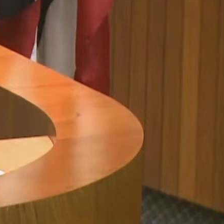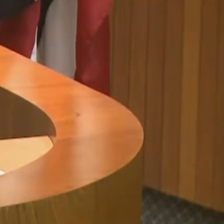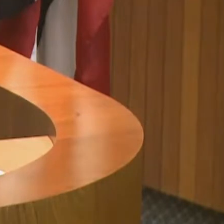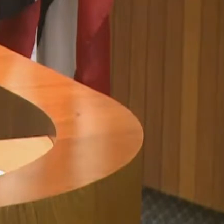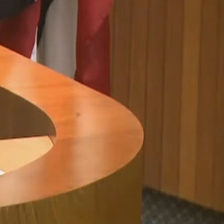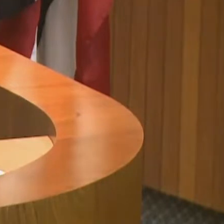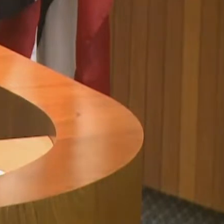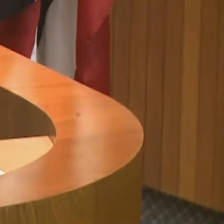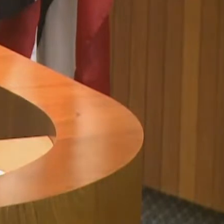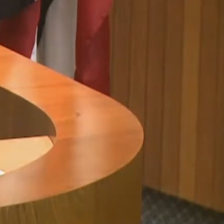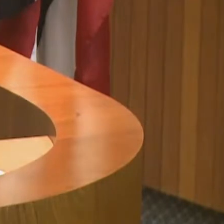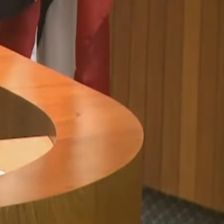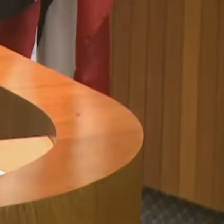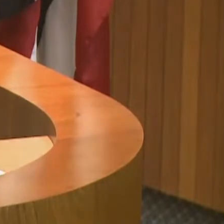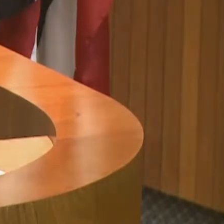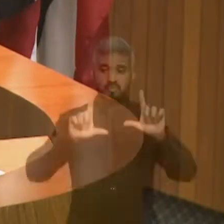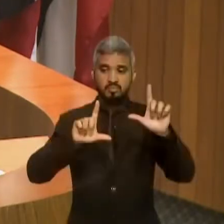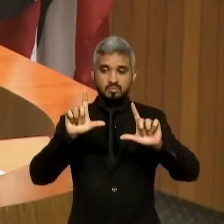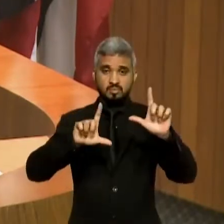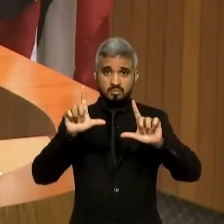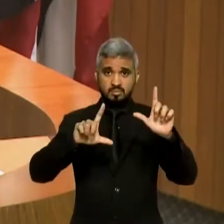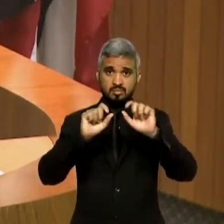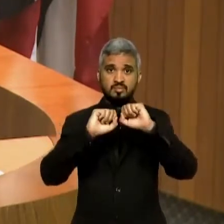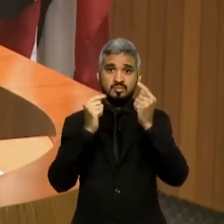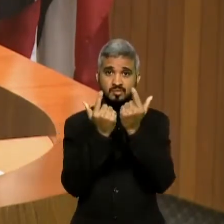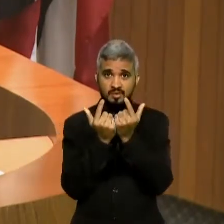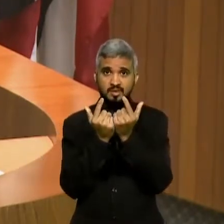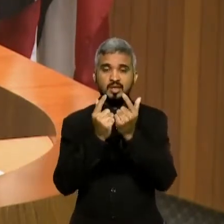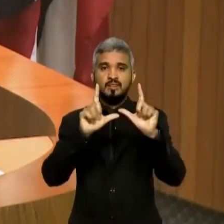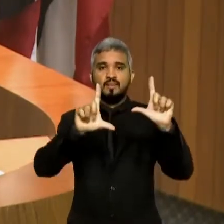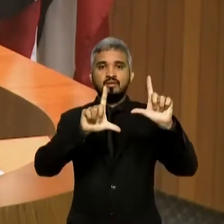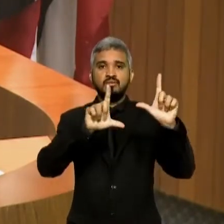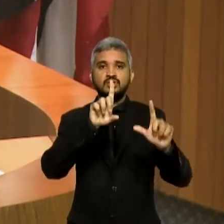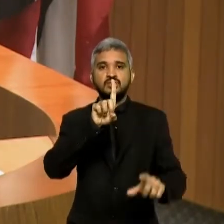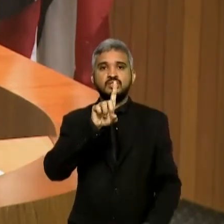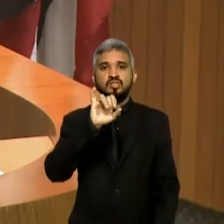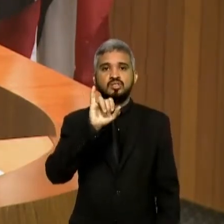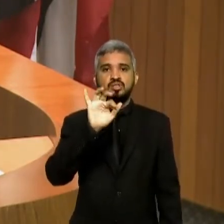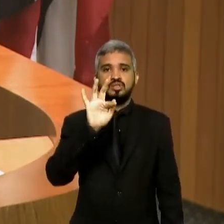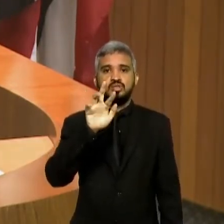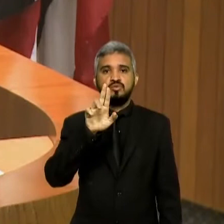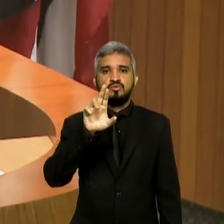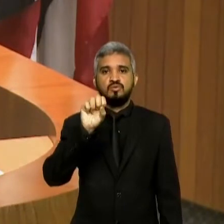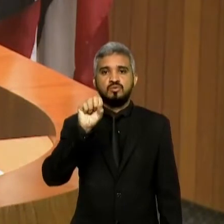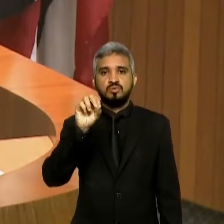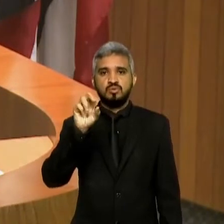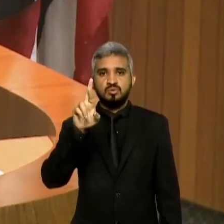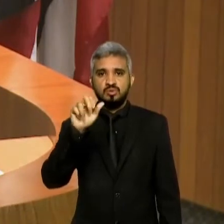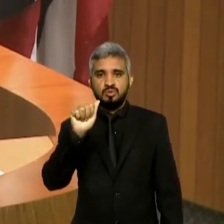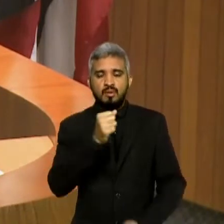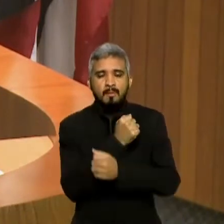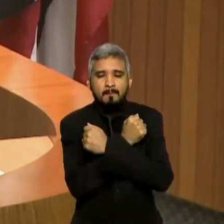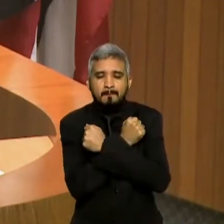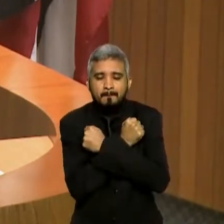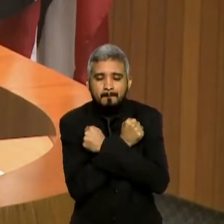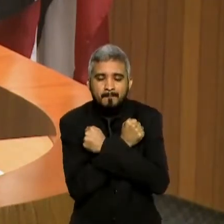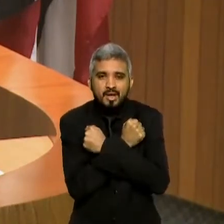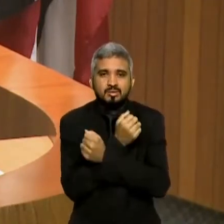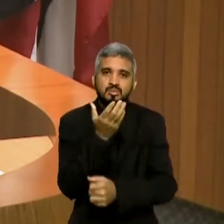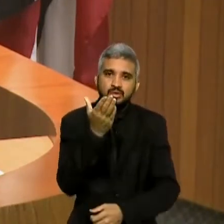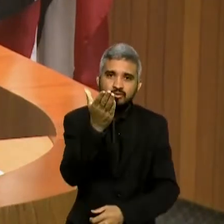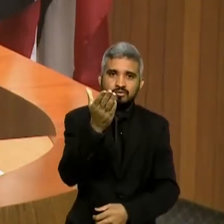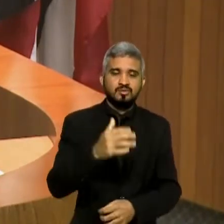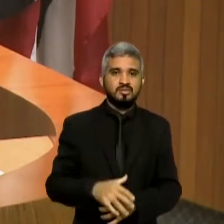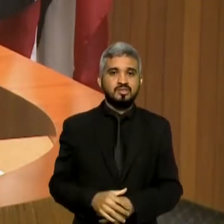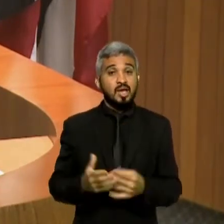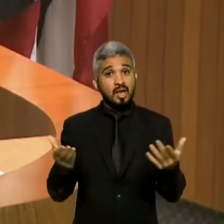aberta, canal difusora, que estão assistindo. Nosso abraço a vocês. Nós vamos poder falar muito diretamente